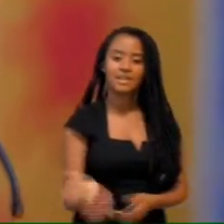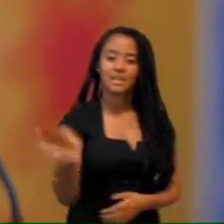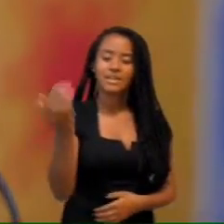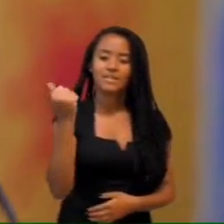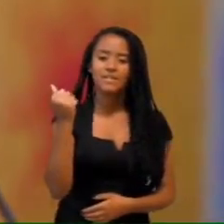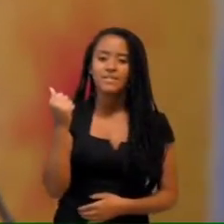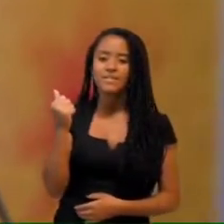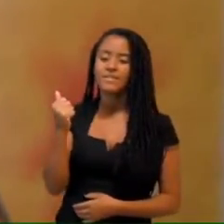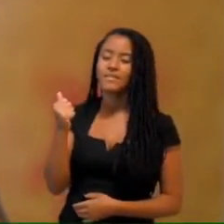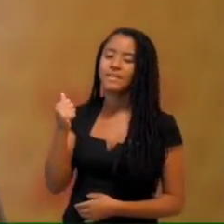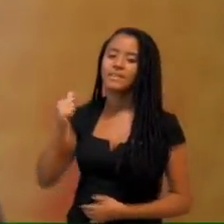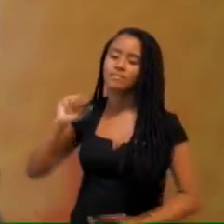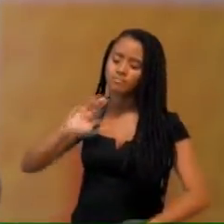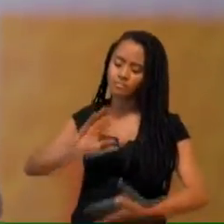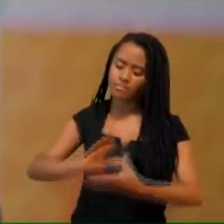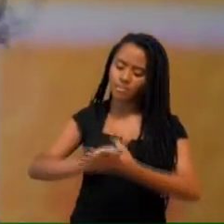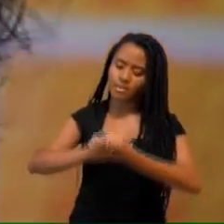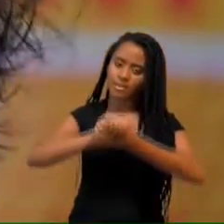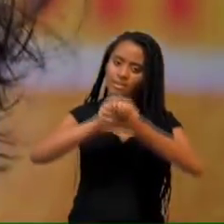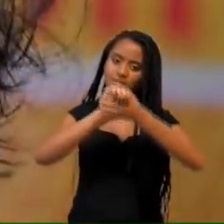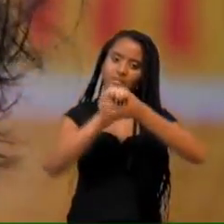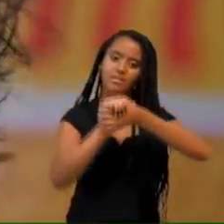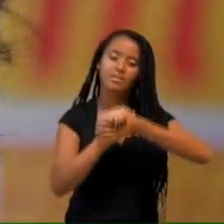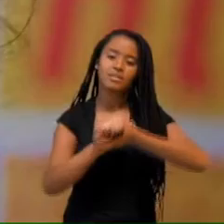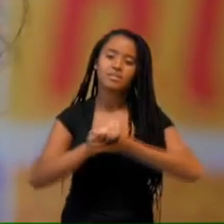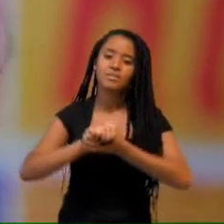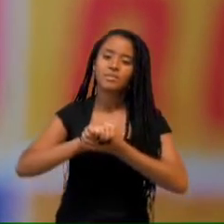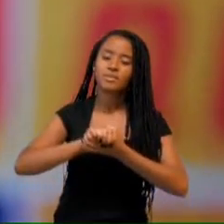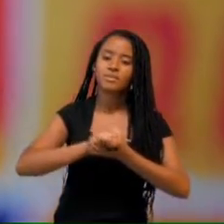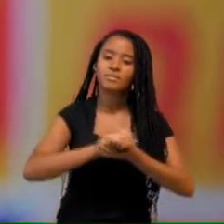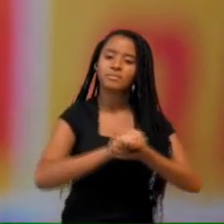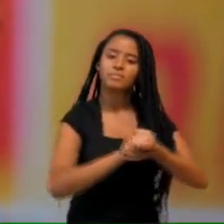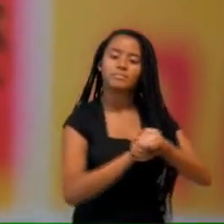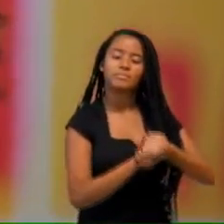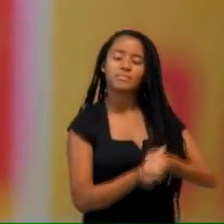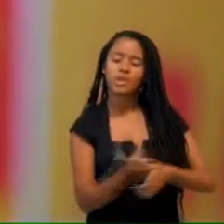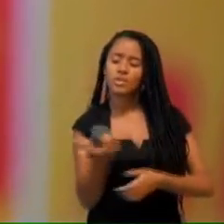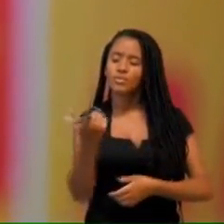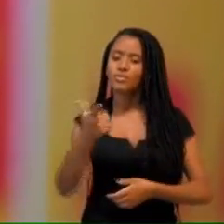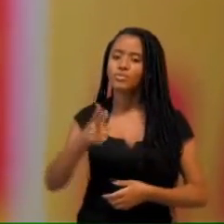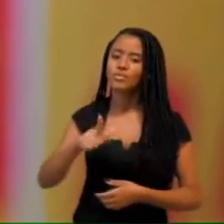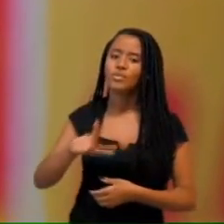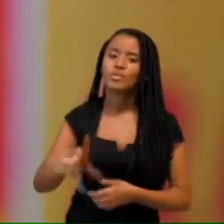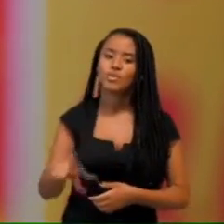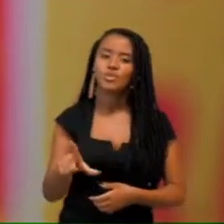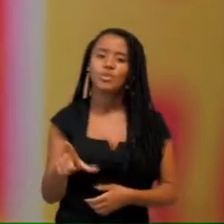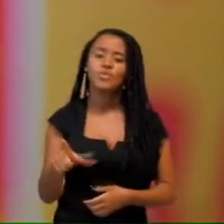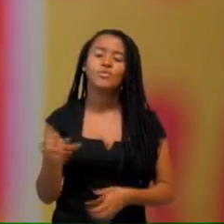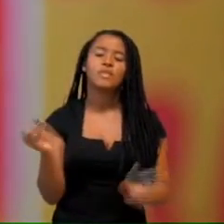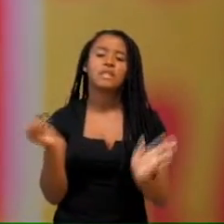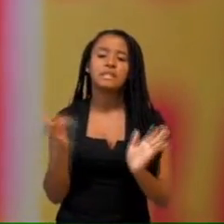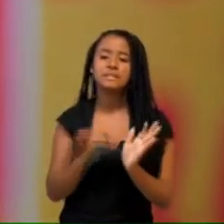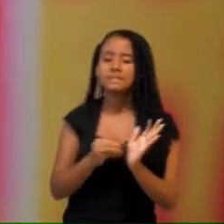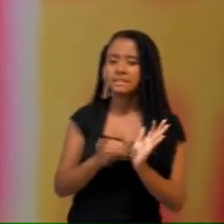vem me dar a mão me levantar só mais uma